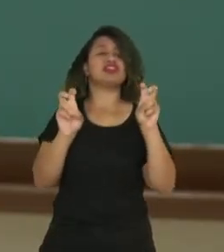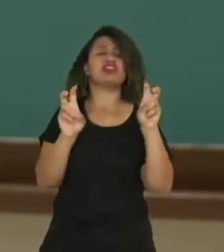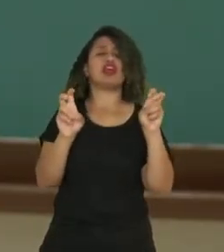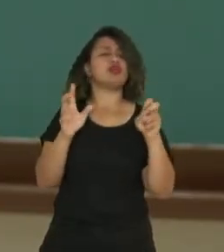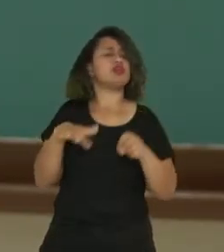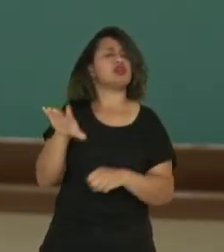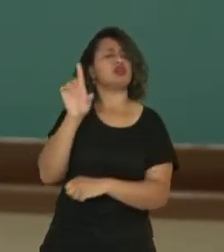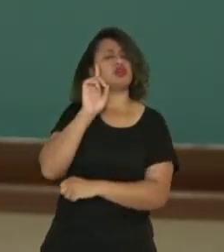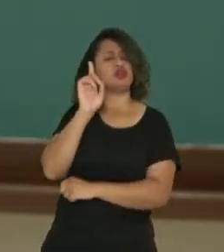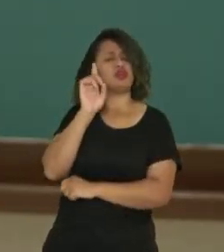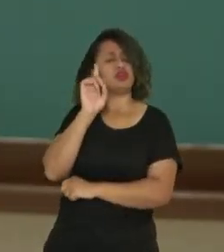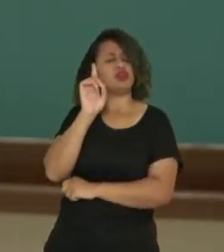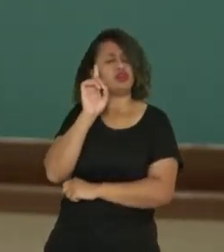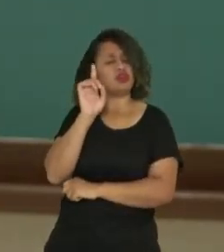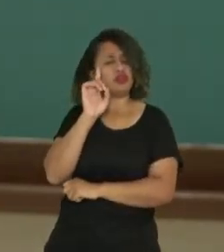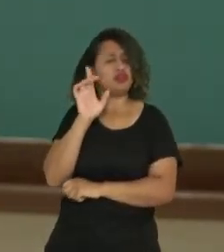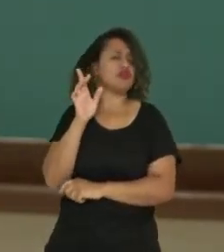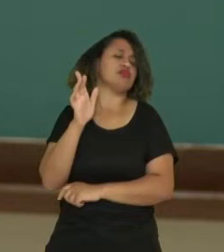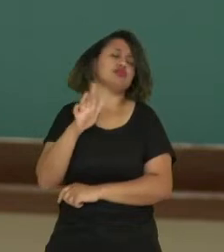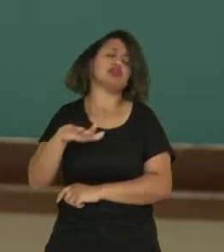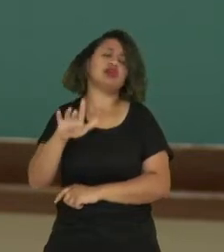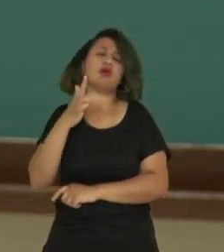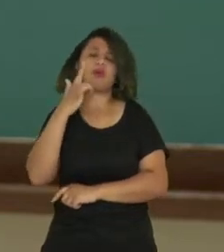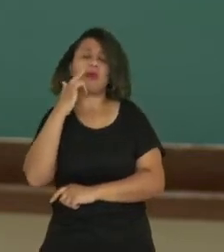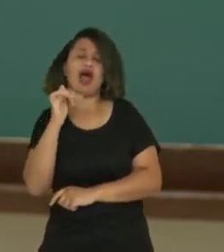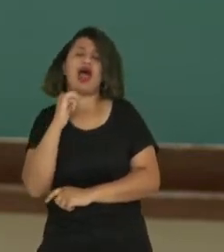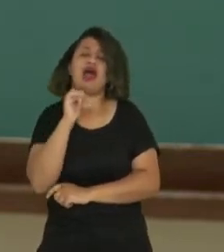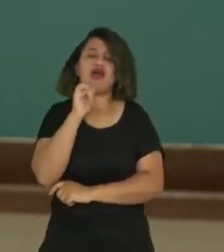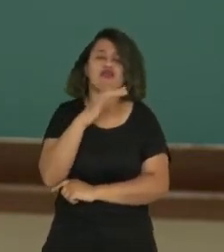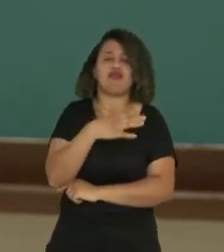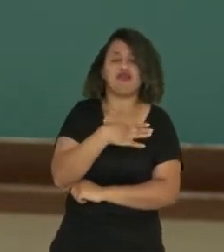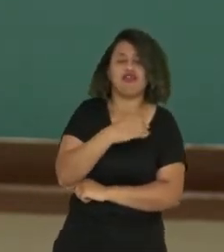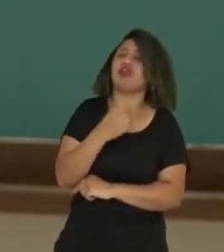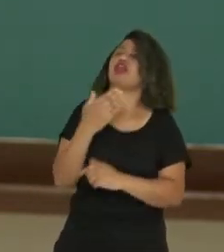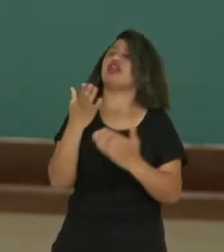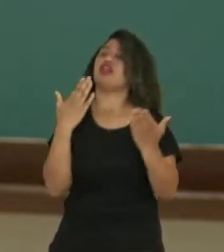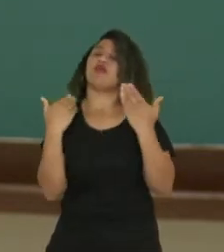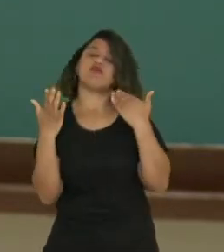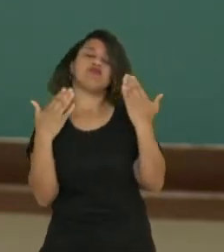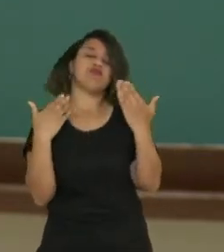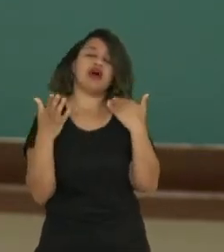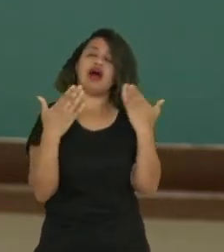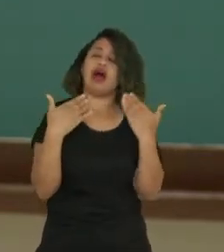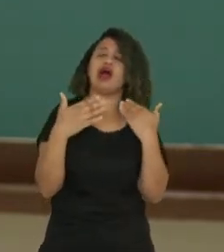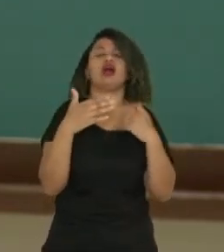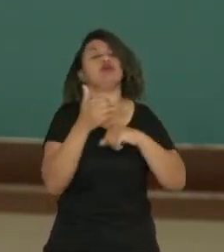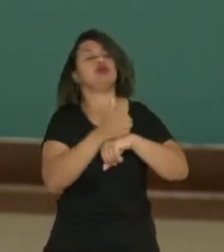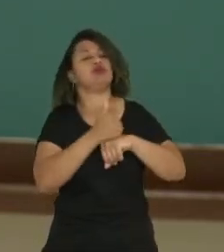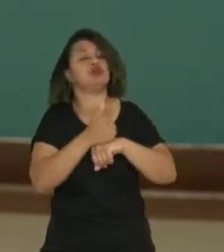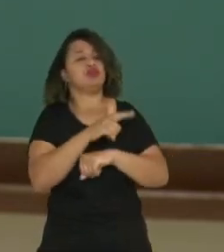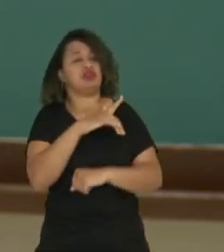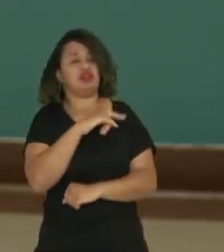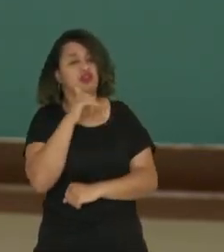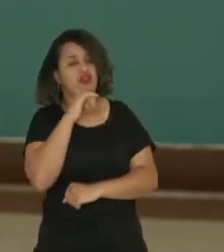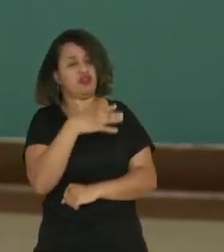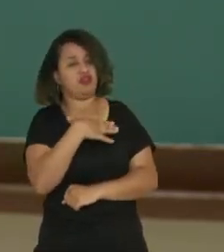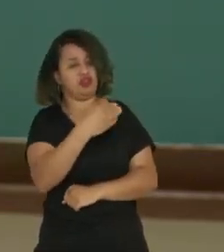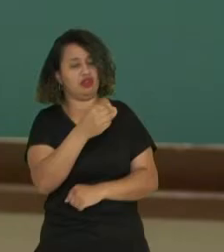do cotidiano. Então, o cotidiano de pai e filha, uma boa conversa sobre a profissão dela.